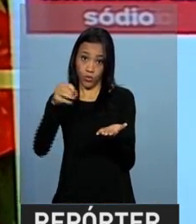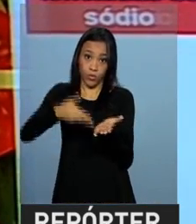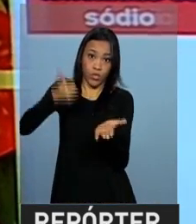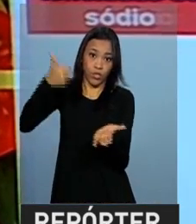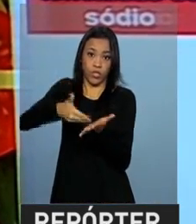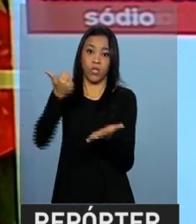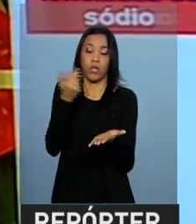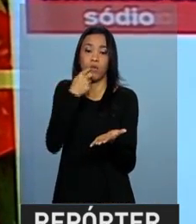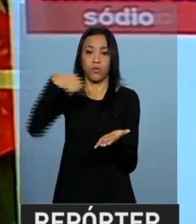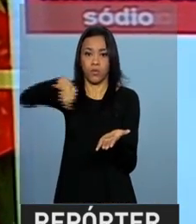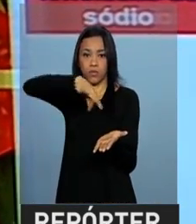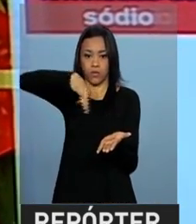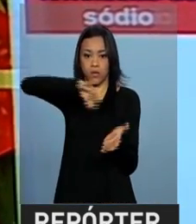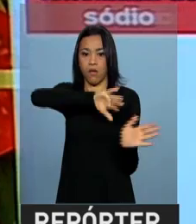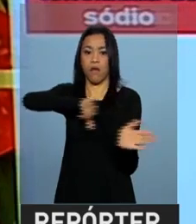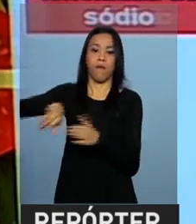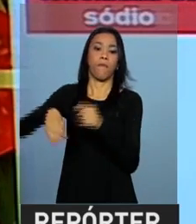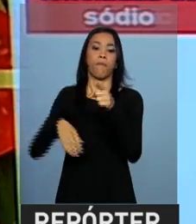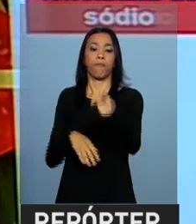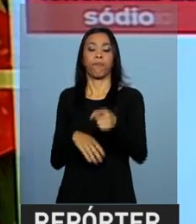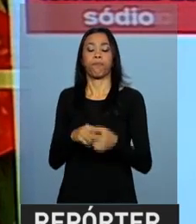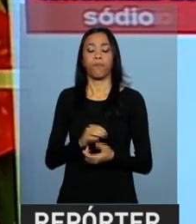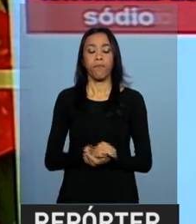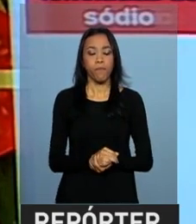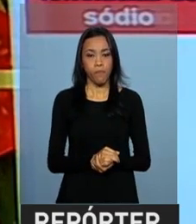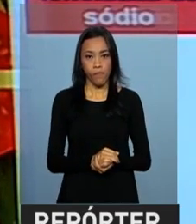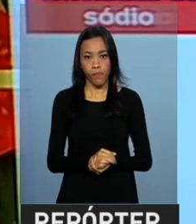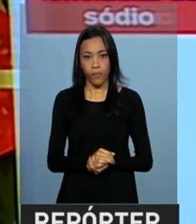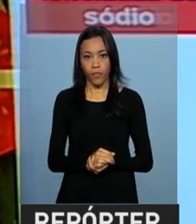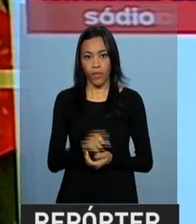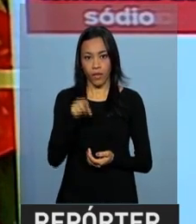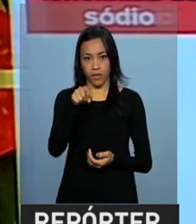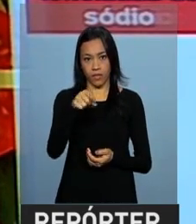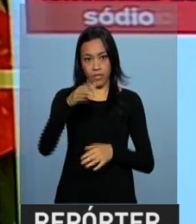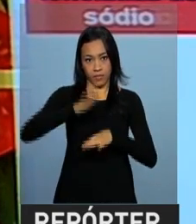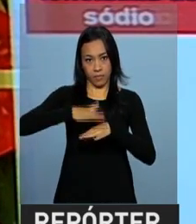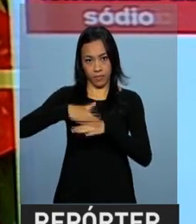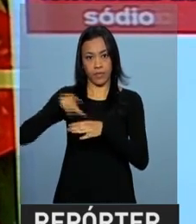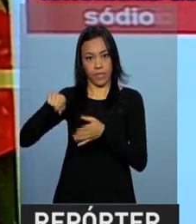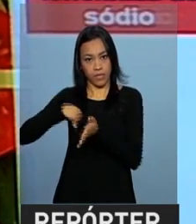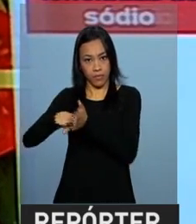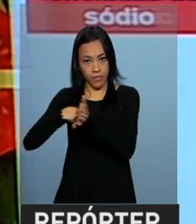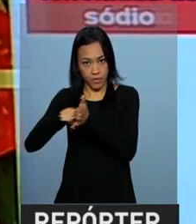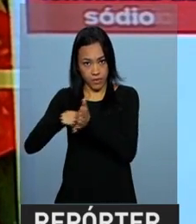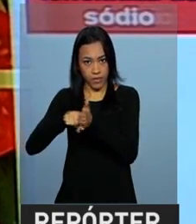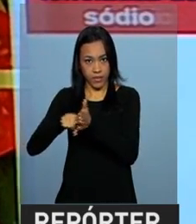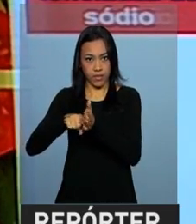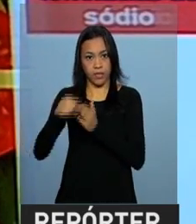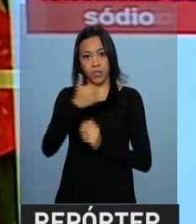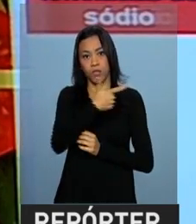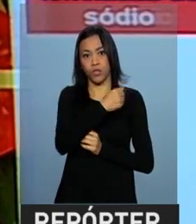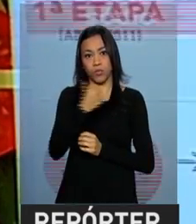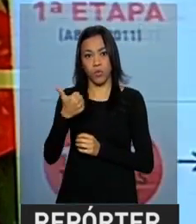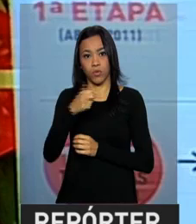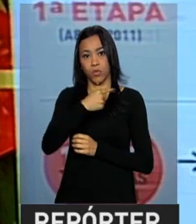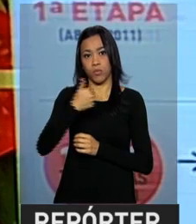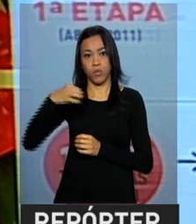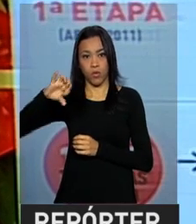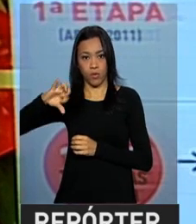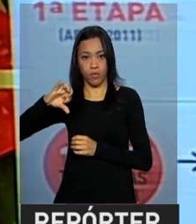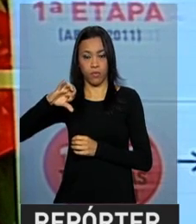mais aportam sódio na população eh segundo a pesquisa de orçamentos familiares 2008 2009